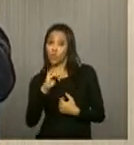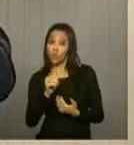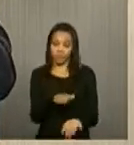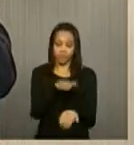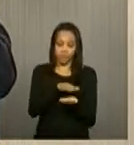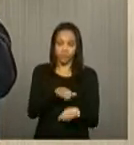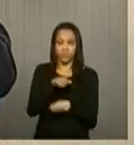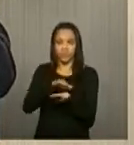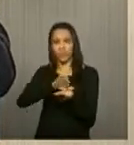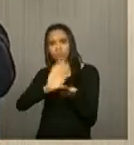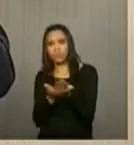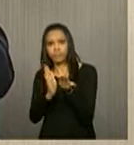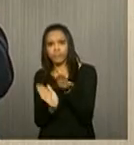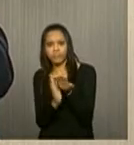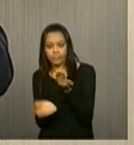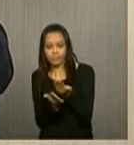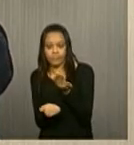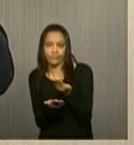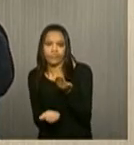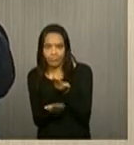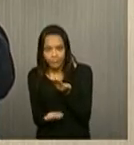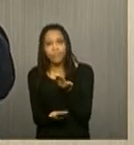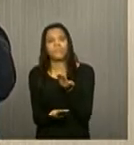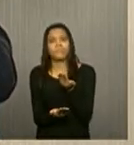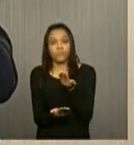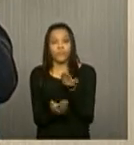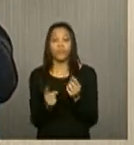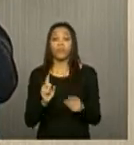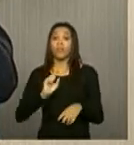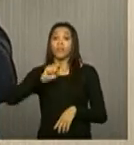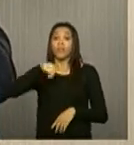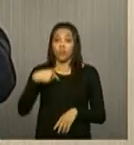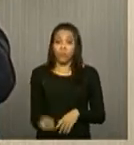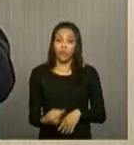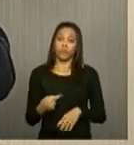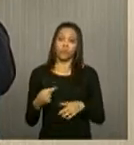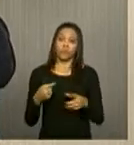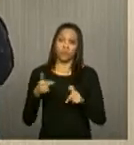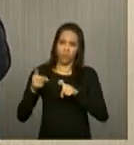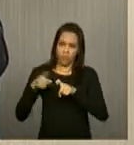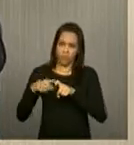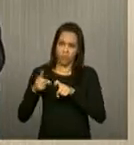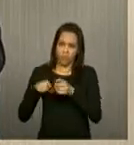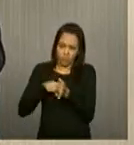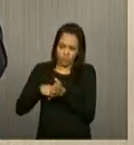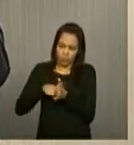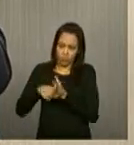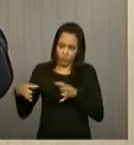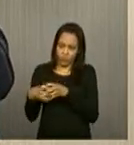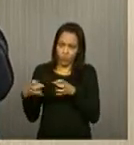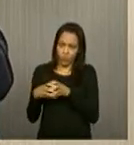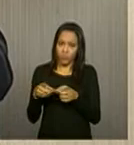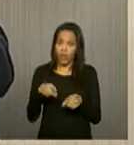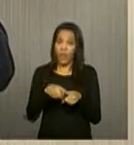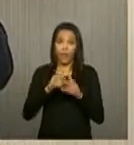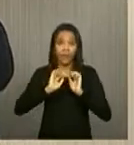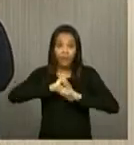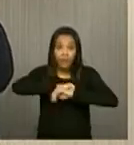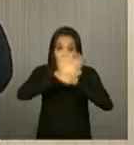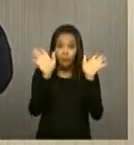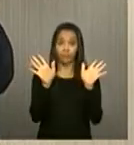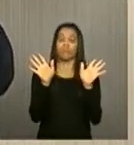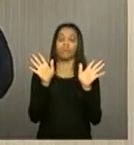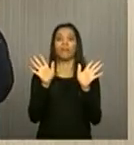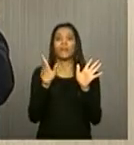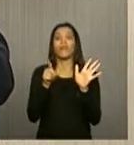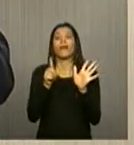diante é é a perícia né cabe ressaltar nesse momento que a perícia é um ato objetivo ela não é um